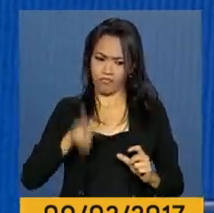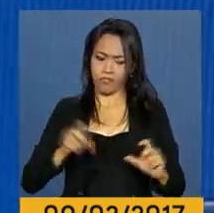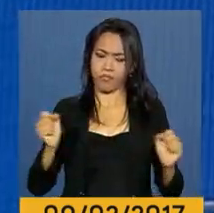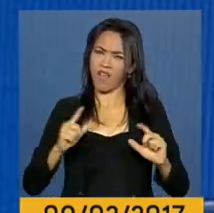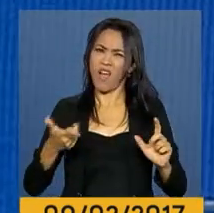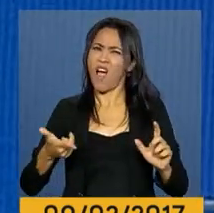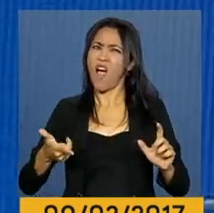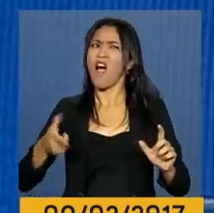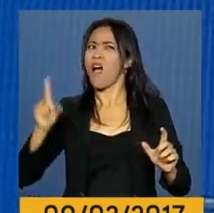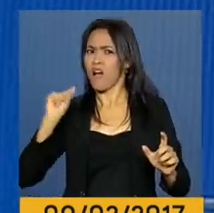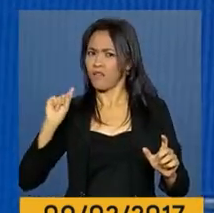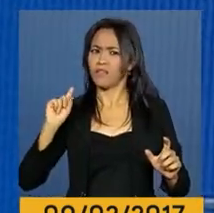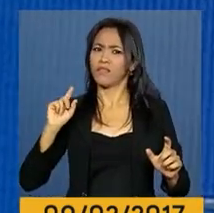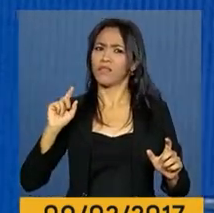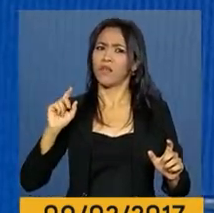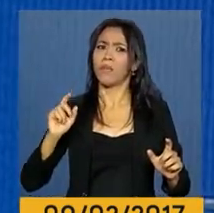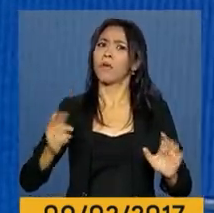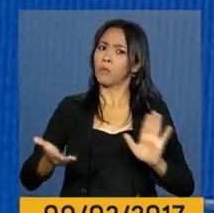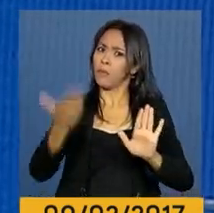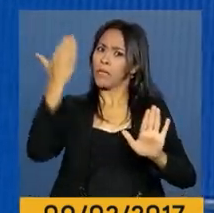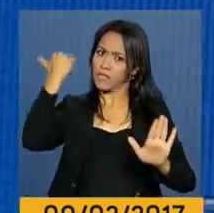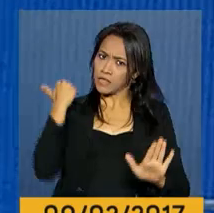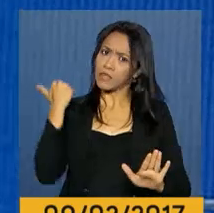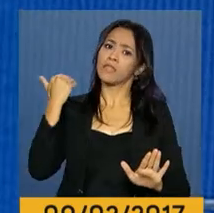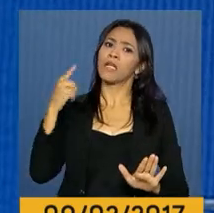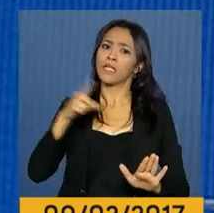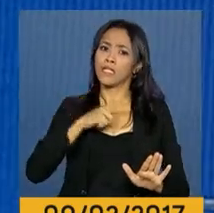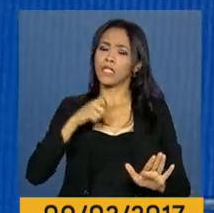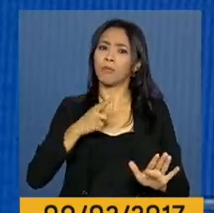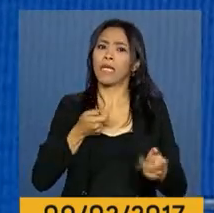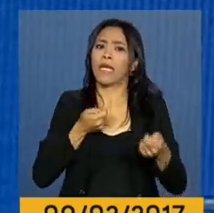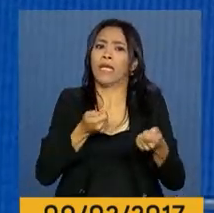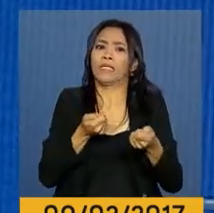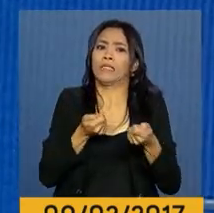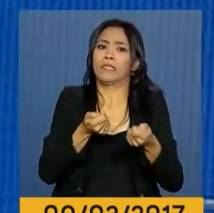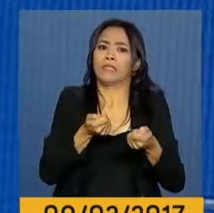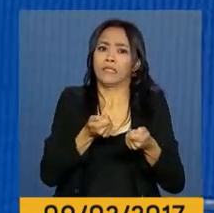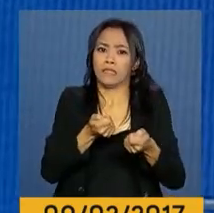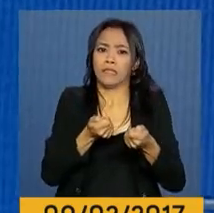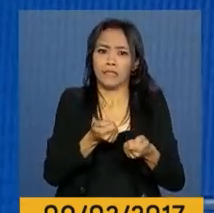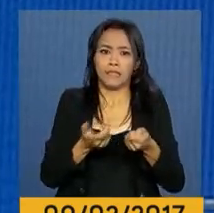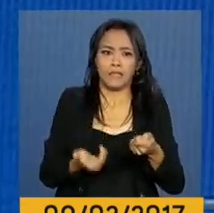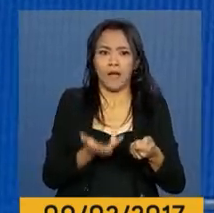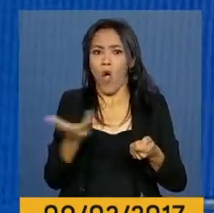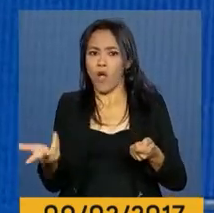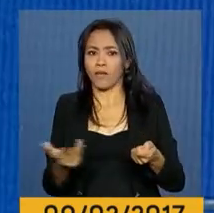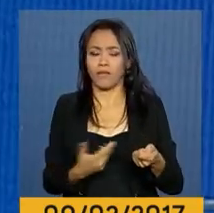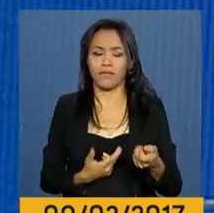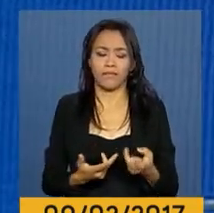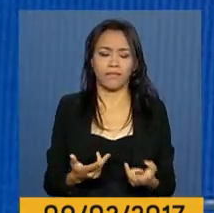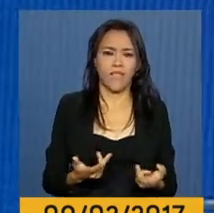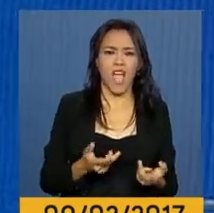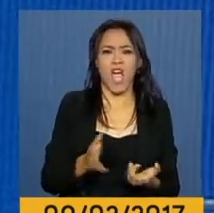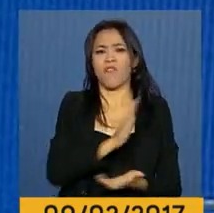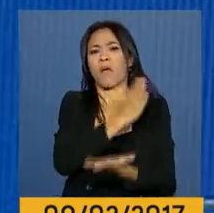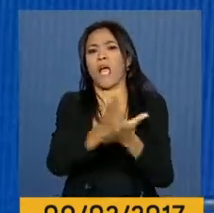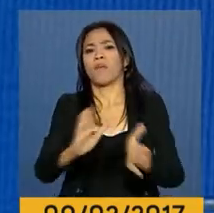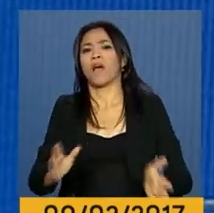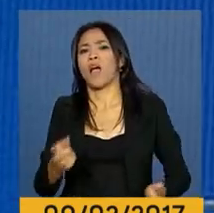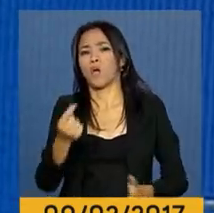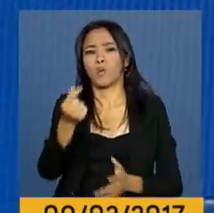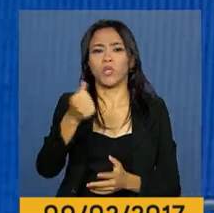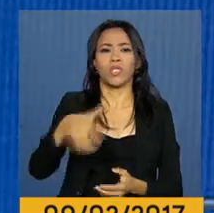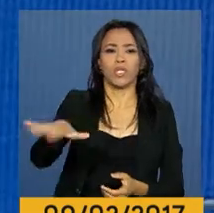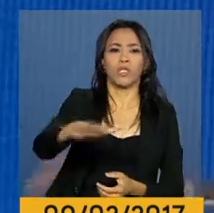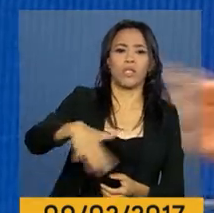não mais porque as pessoas compreenderam mas no passado havia uma certa resistência porque a Primeira ideia era essa olha aqui vamos acabar com dinheiro paraa